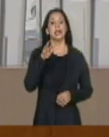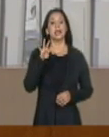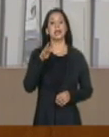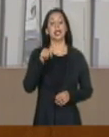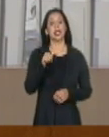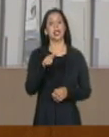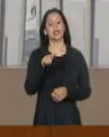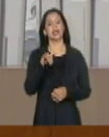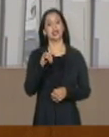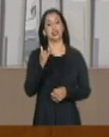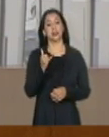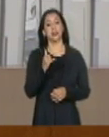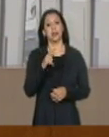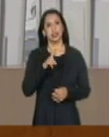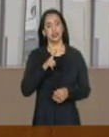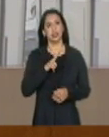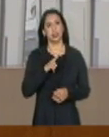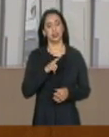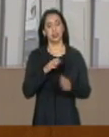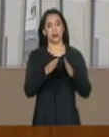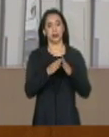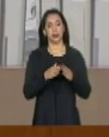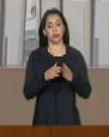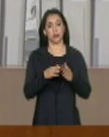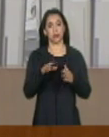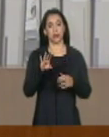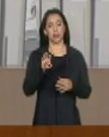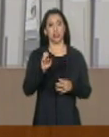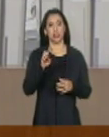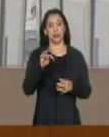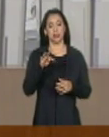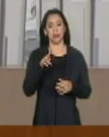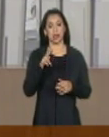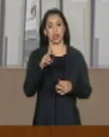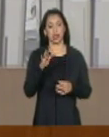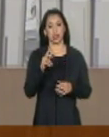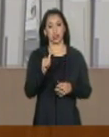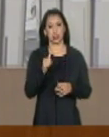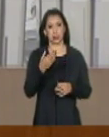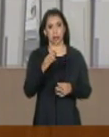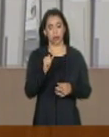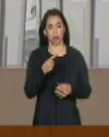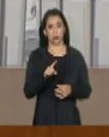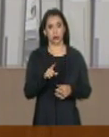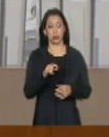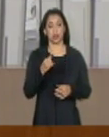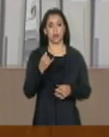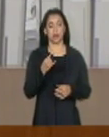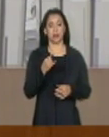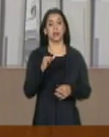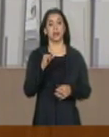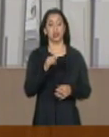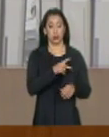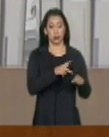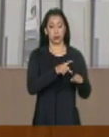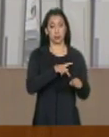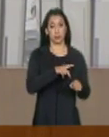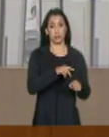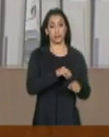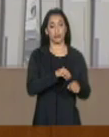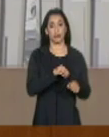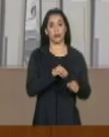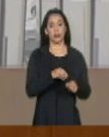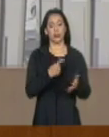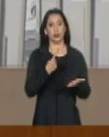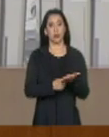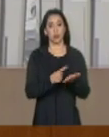houve o pedido de extradição. E a Itália observou. E a Itália o extraditou para o Brasil e está, cumpriu